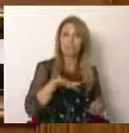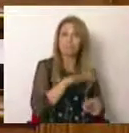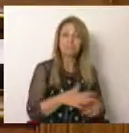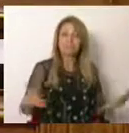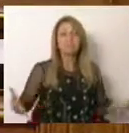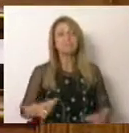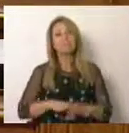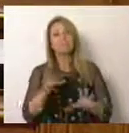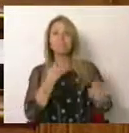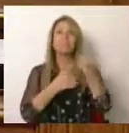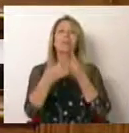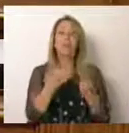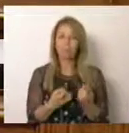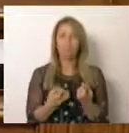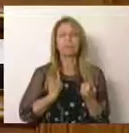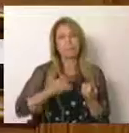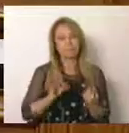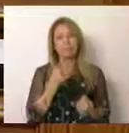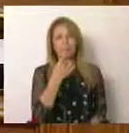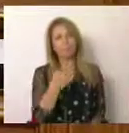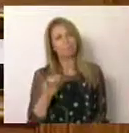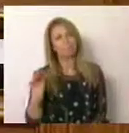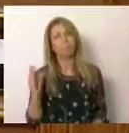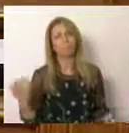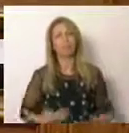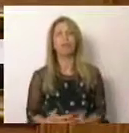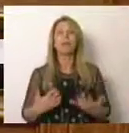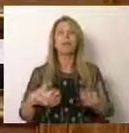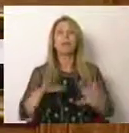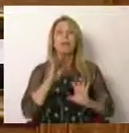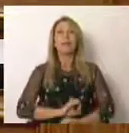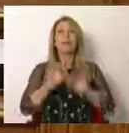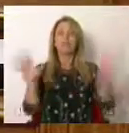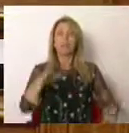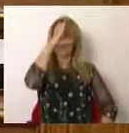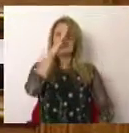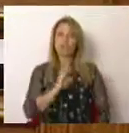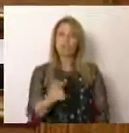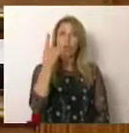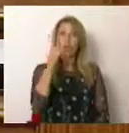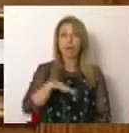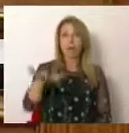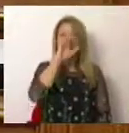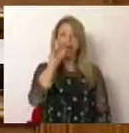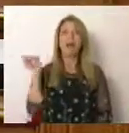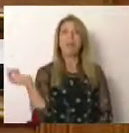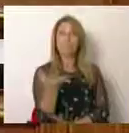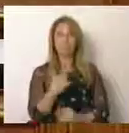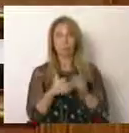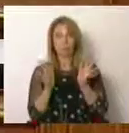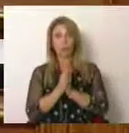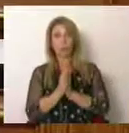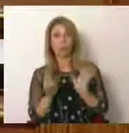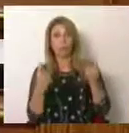colocar relativamente a essa matéria. Mas é evidente que um Ministério que tem a área do ambiente em tudo aquilo que se